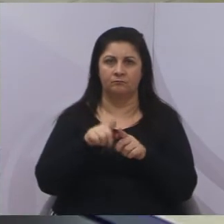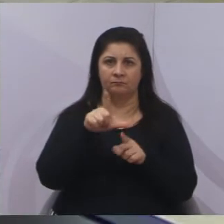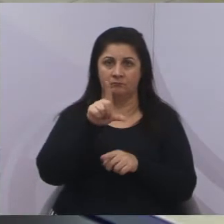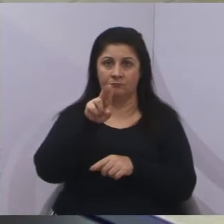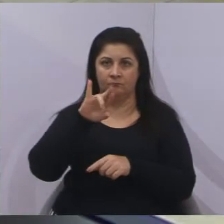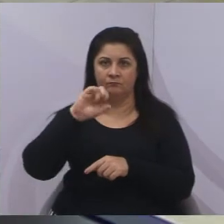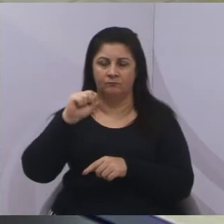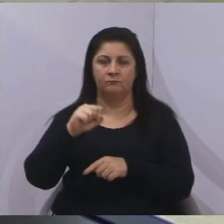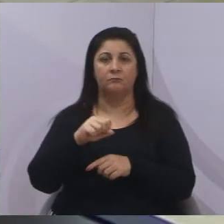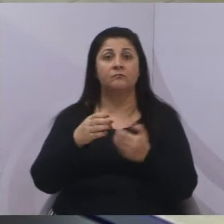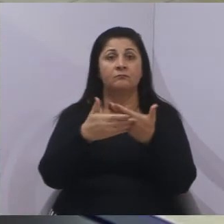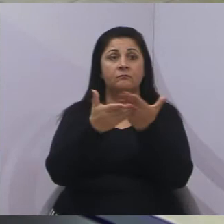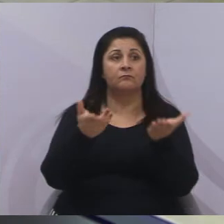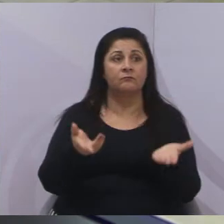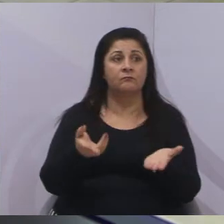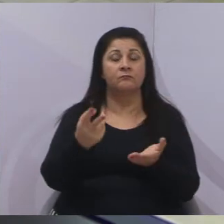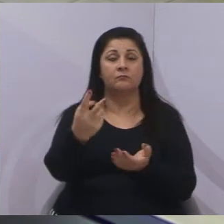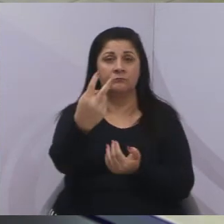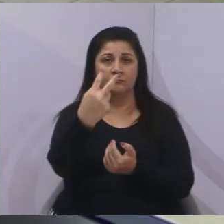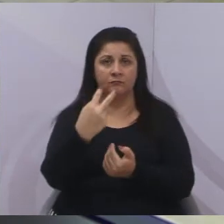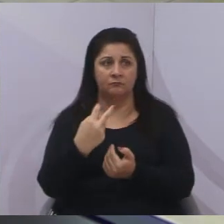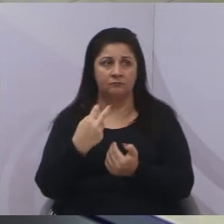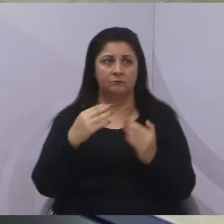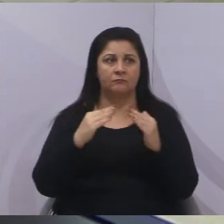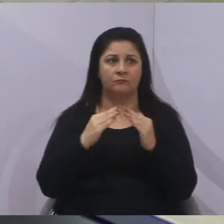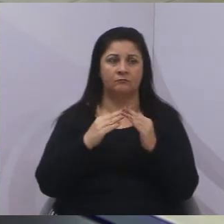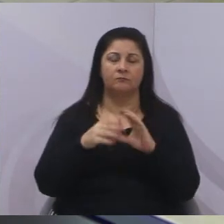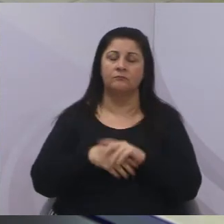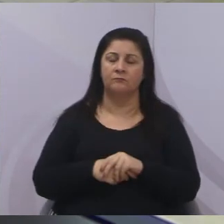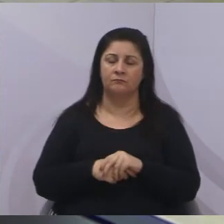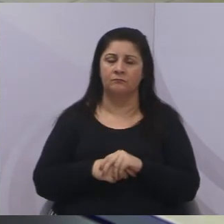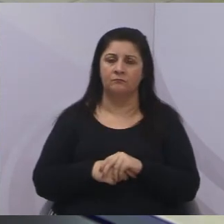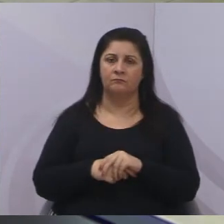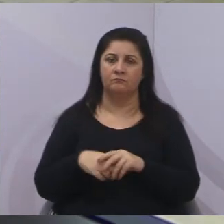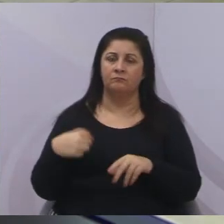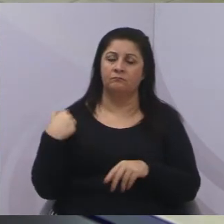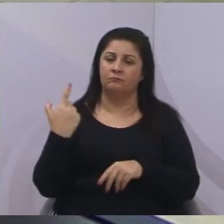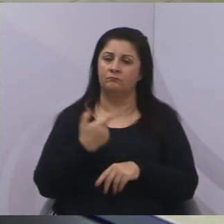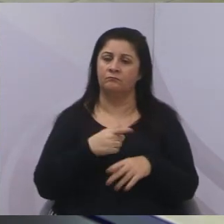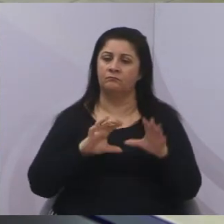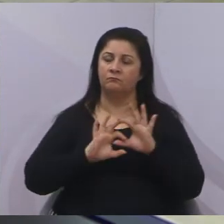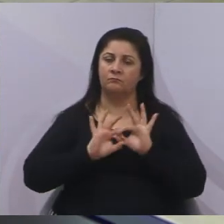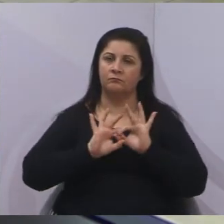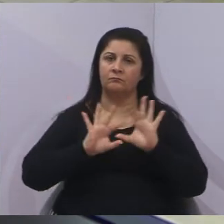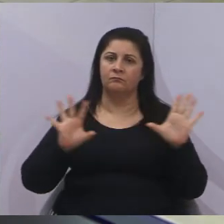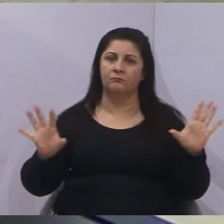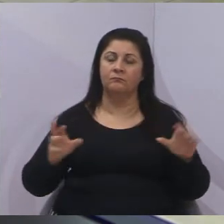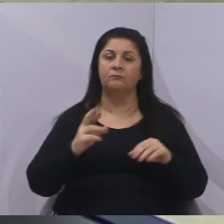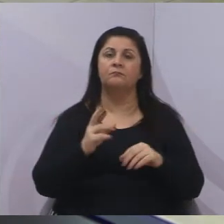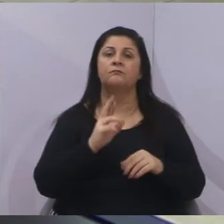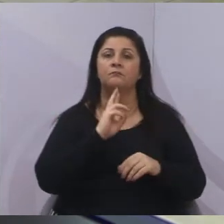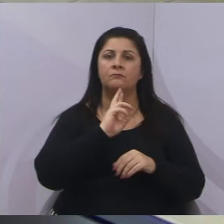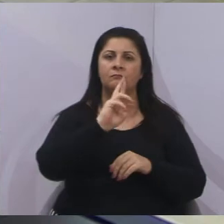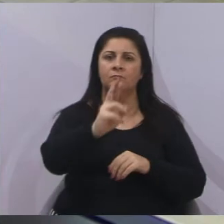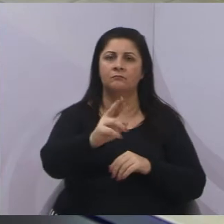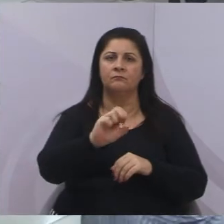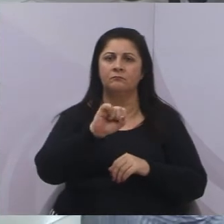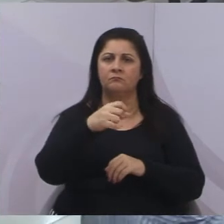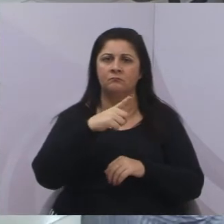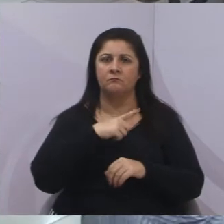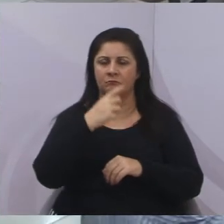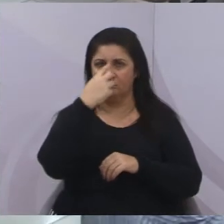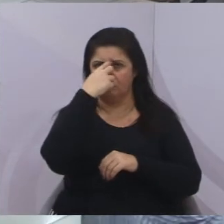e em casa também. A nossa equipe, nós estamos aqui para responder quaisquer dúvidas